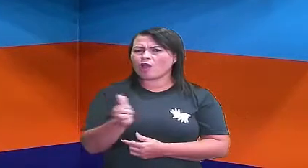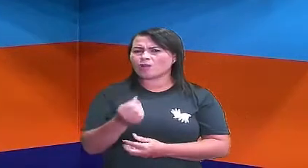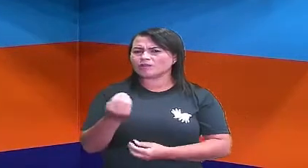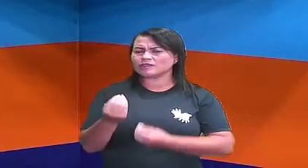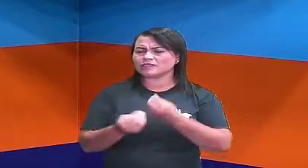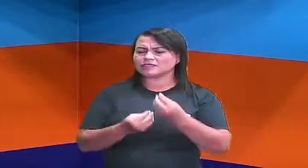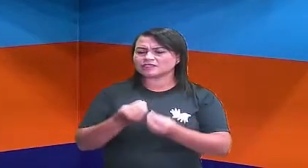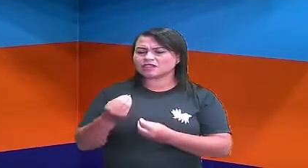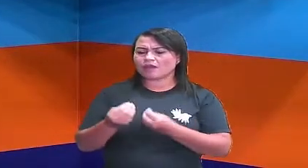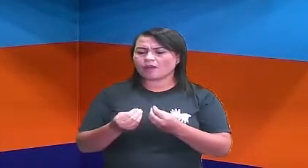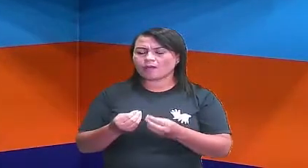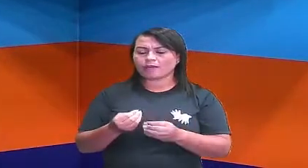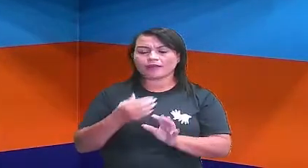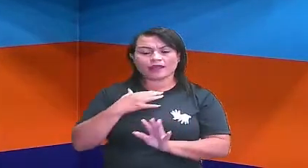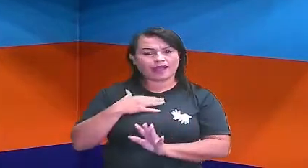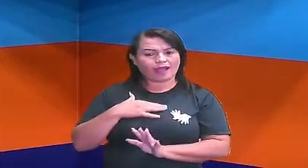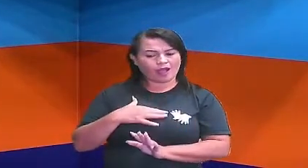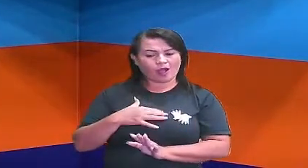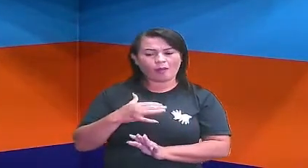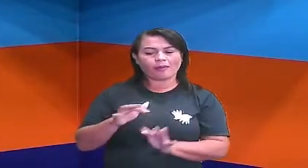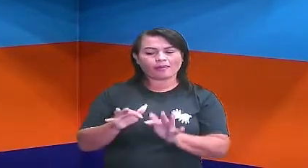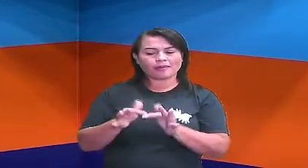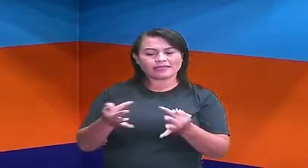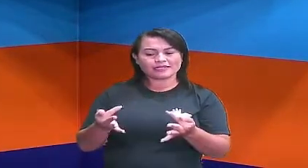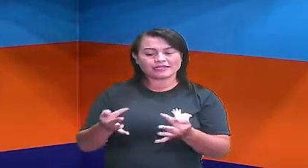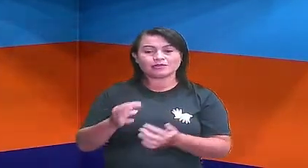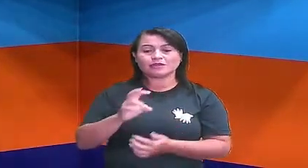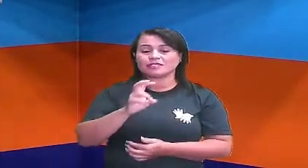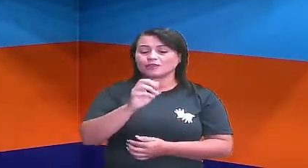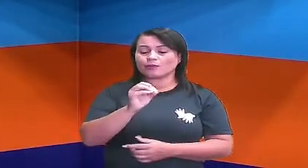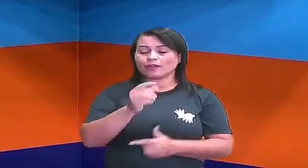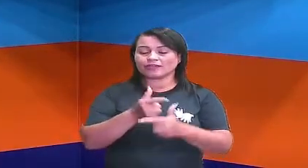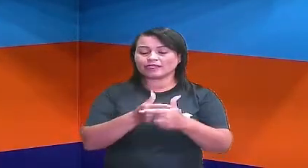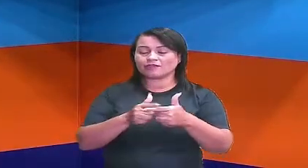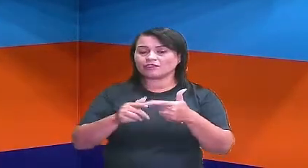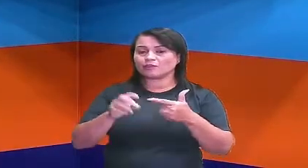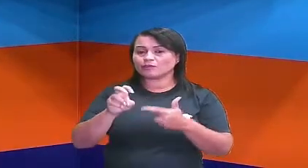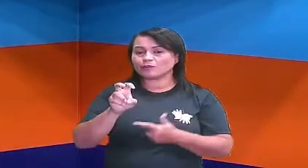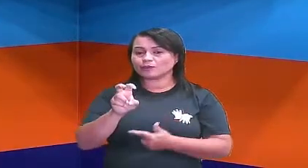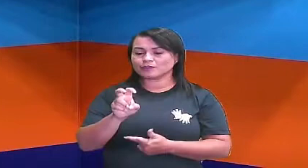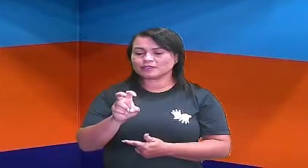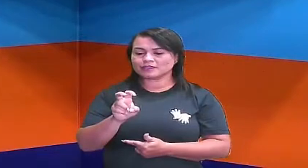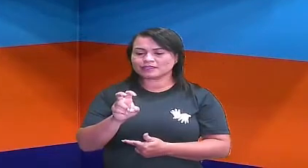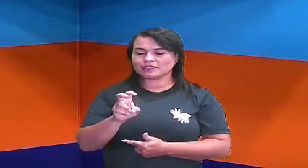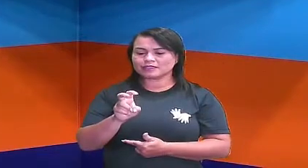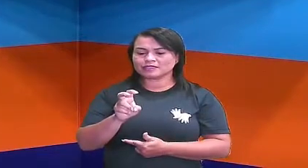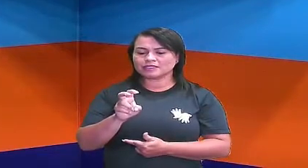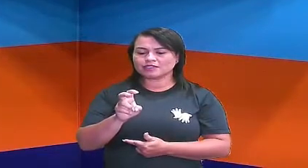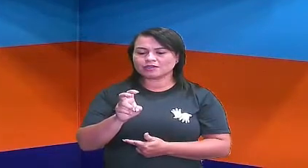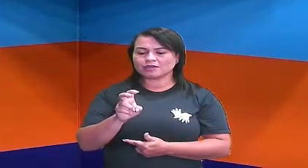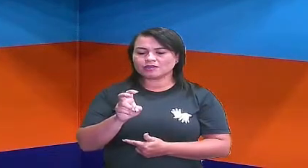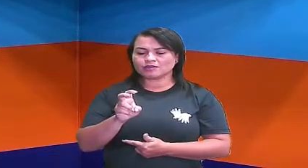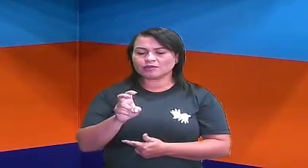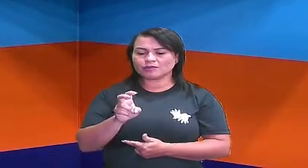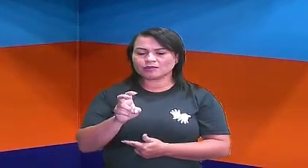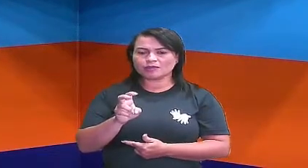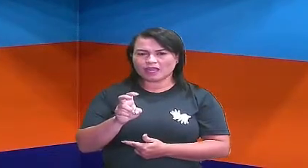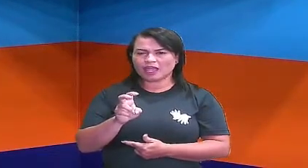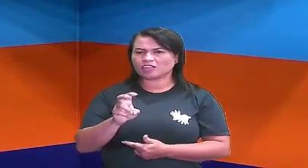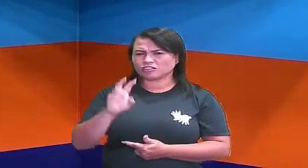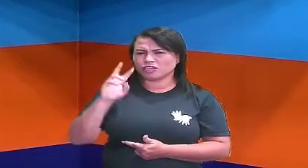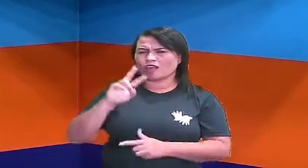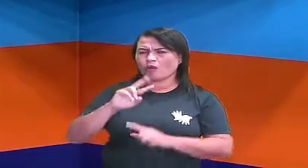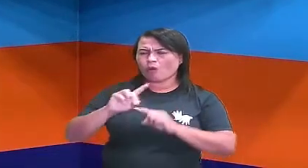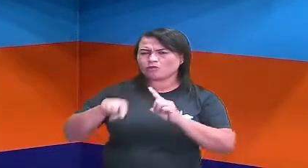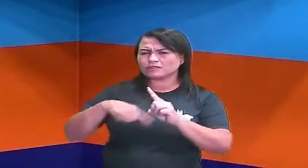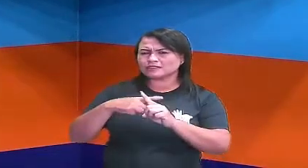faço isso? Muito prático, gente. 50 dividido por 5, já vem para a ideia de fazer aquela inversão da